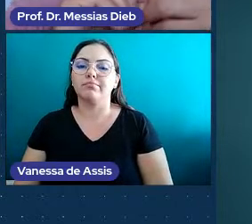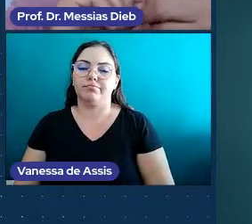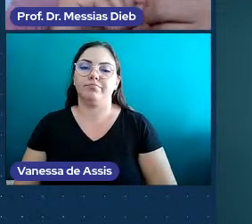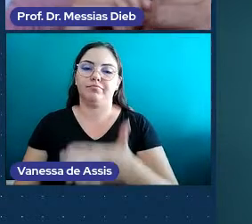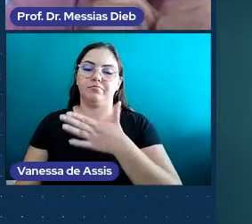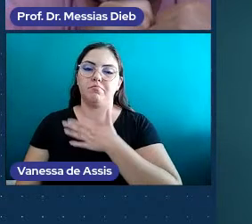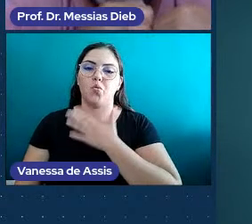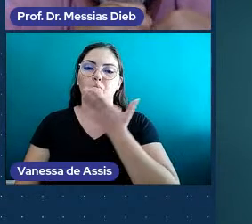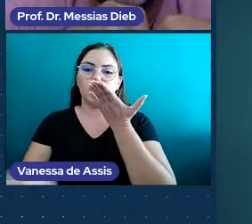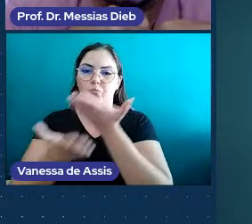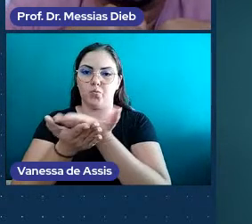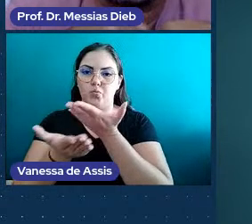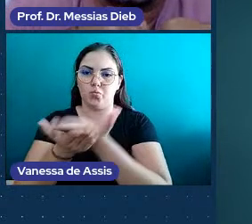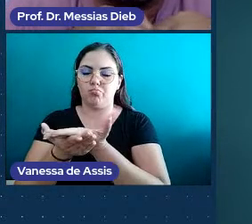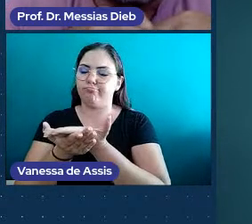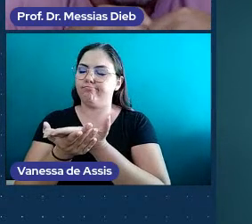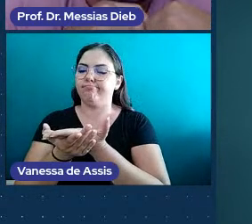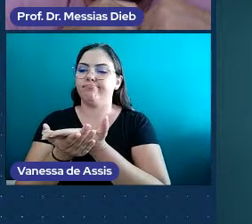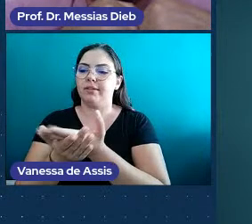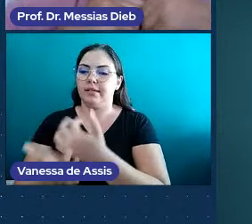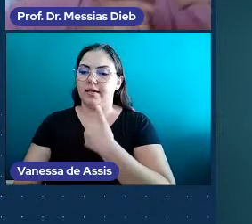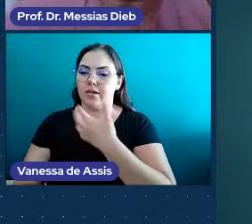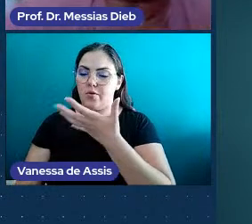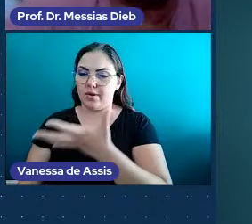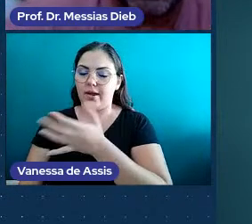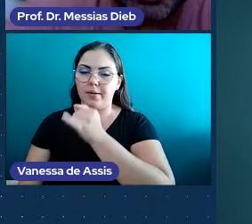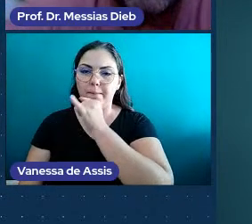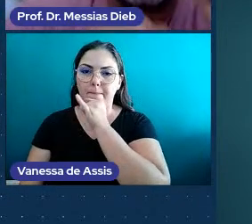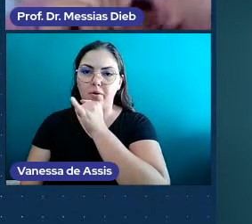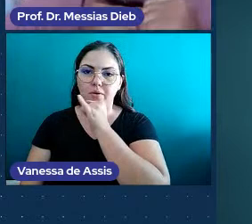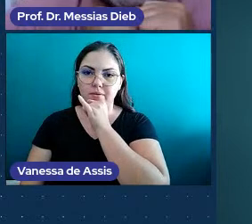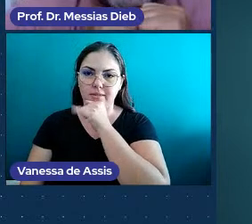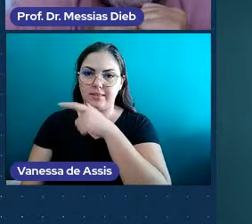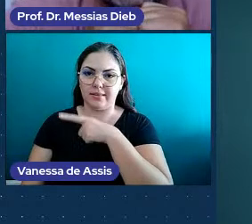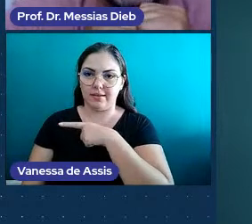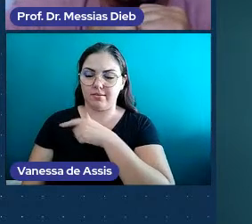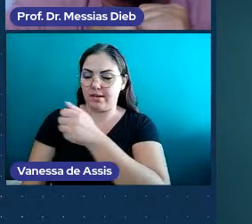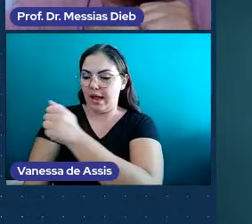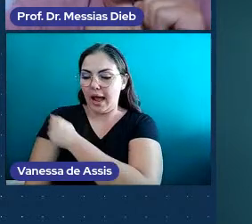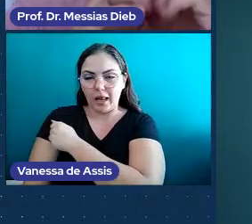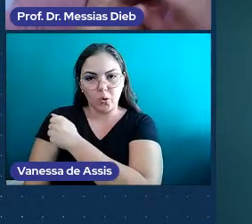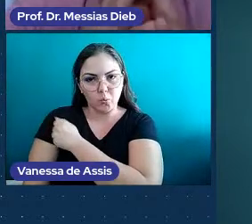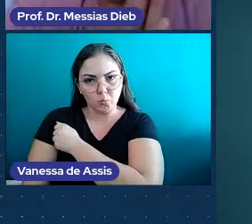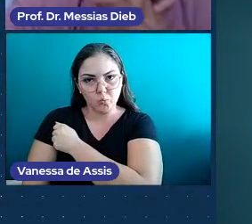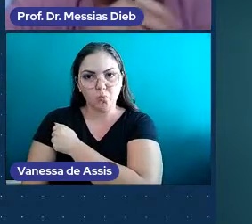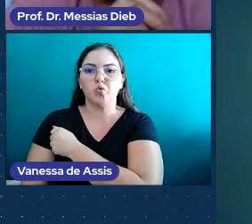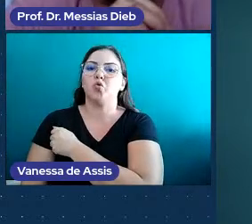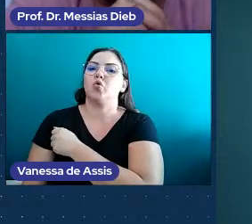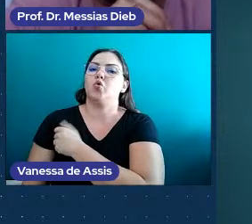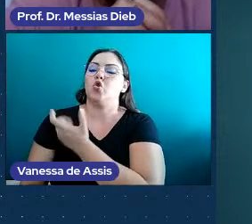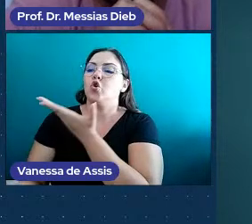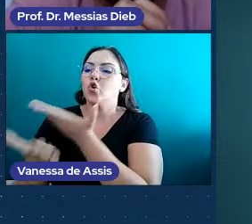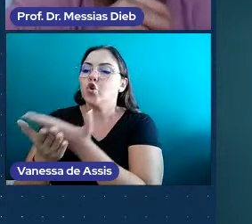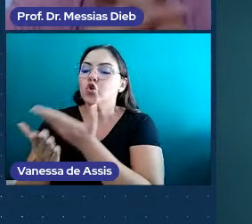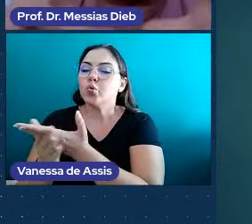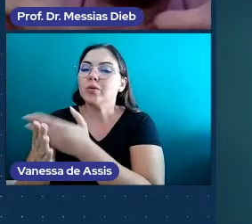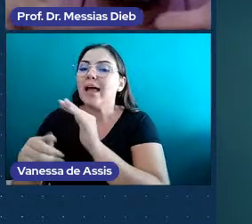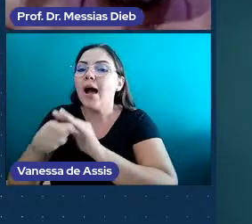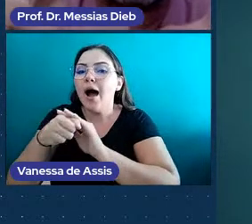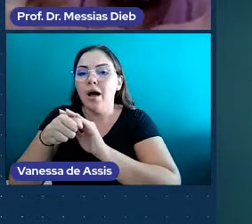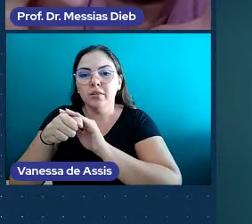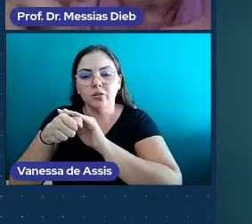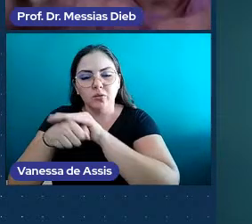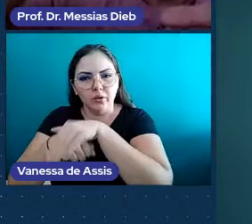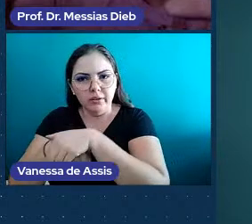enfrentadas pelo trabalhador estudante do curso de pedagogia noturno da UFC para concluir a sua formação acadêmica. Então, o que eu